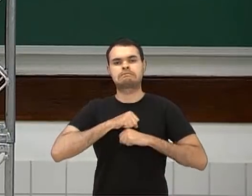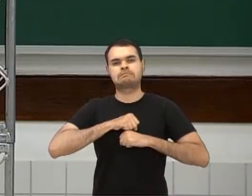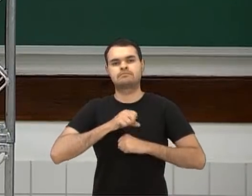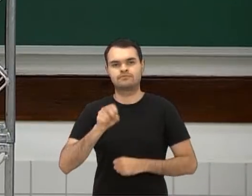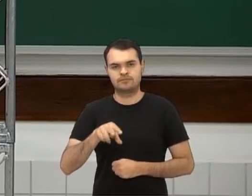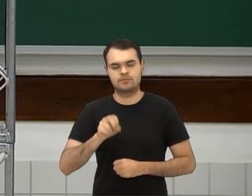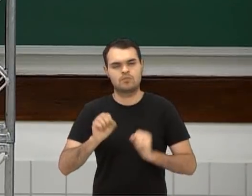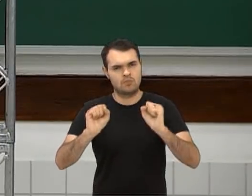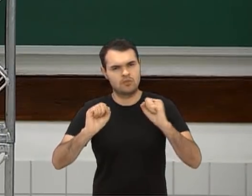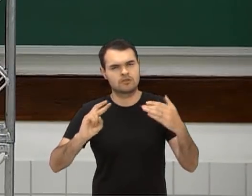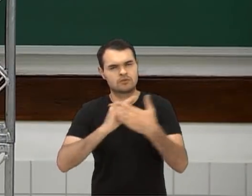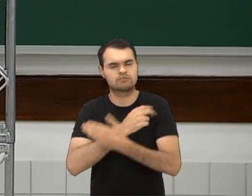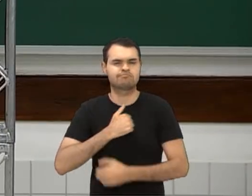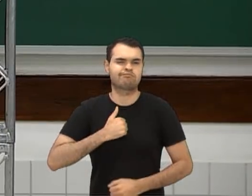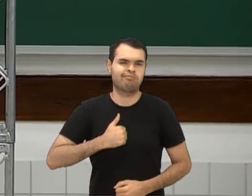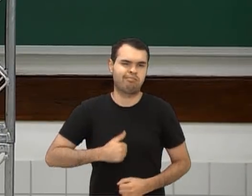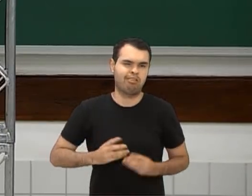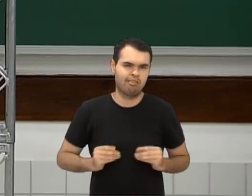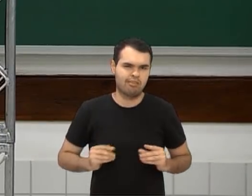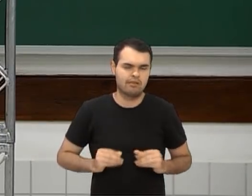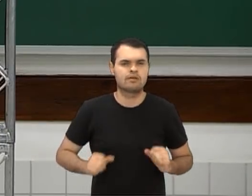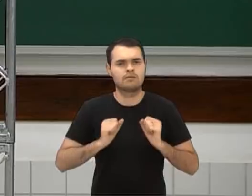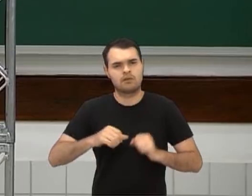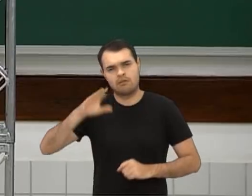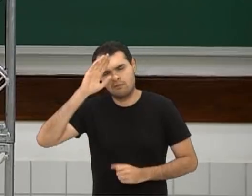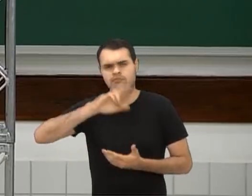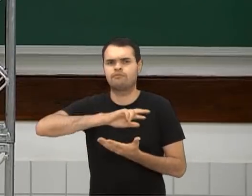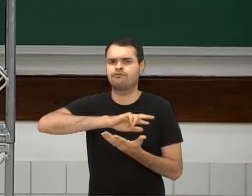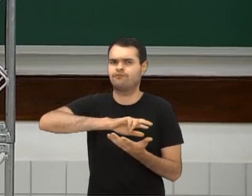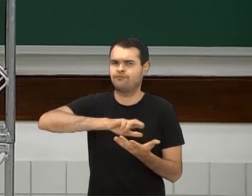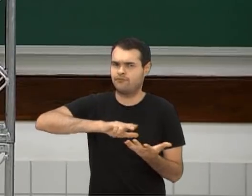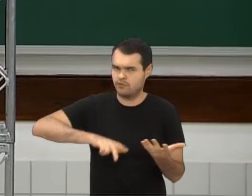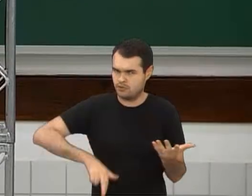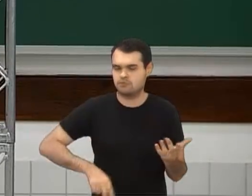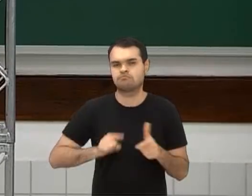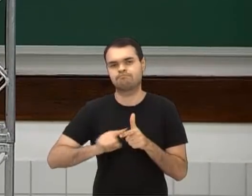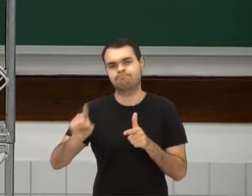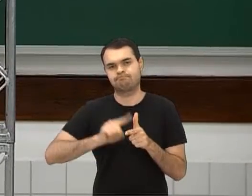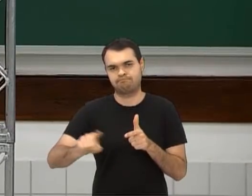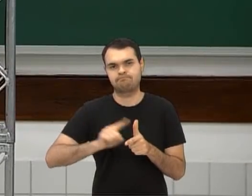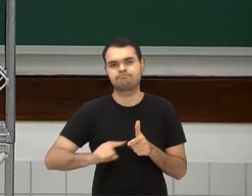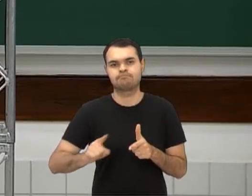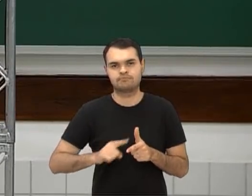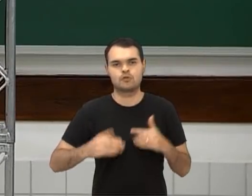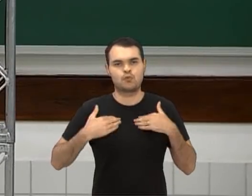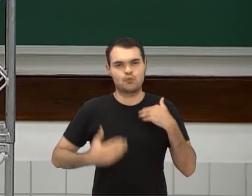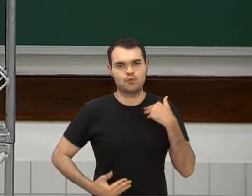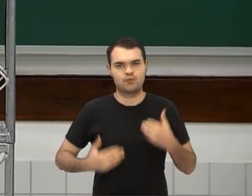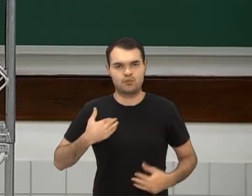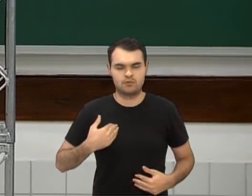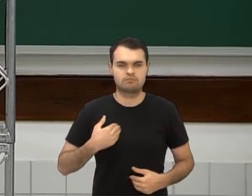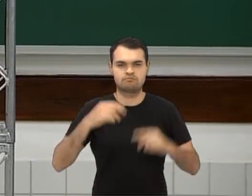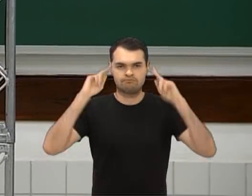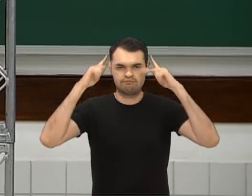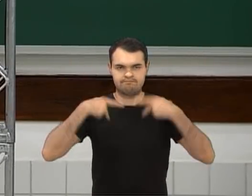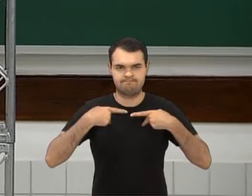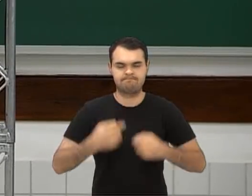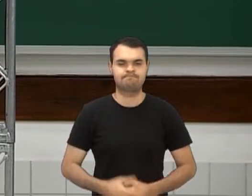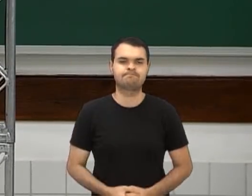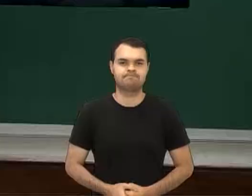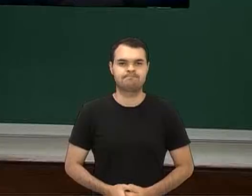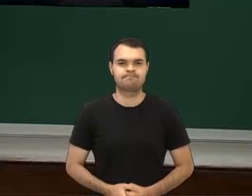a comercialização durante um período de restaurantes que vendem frutos do mar. Então vamos pensar juntos, por que suspender